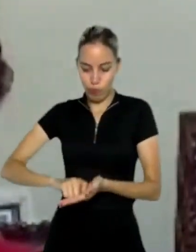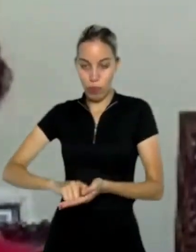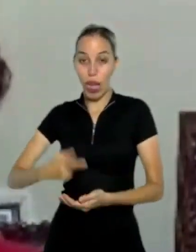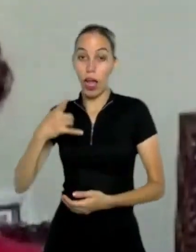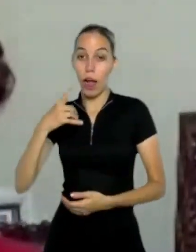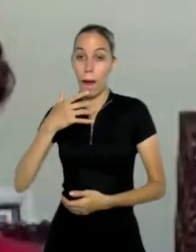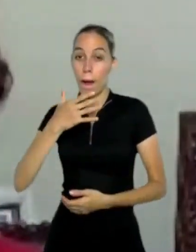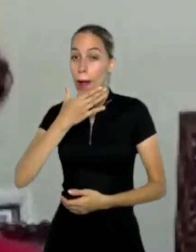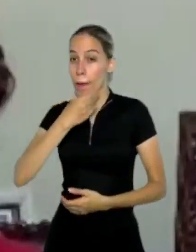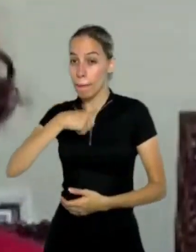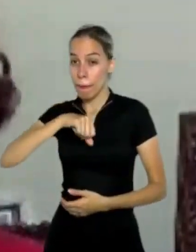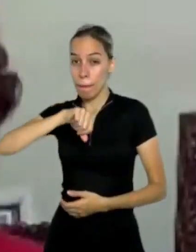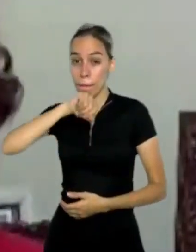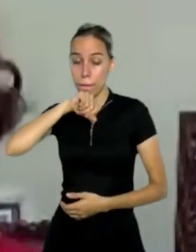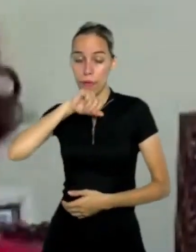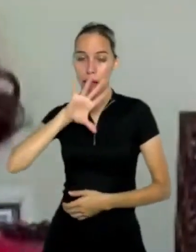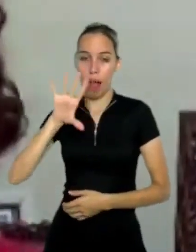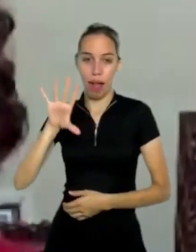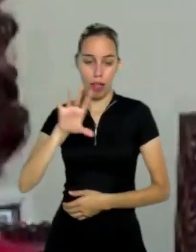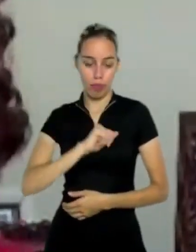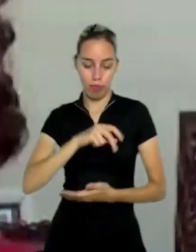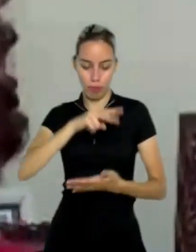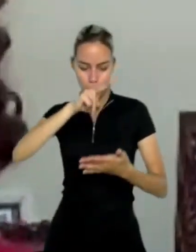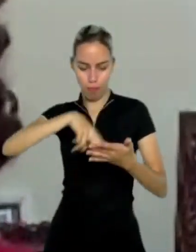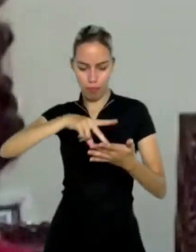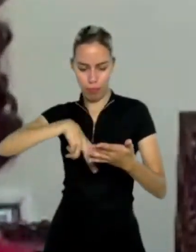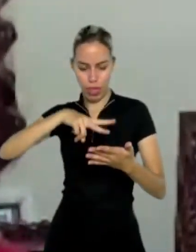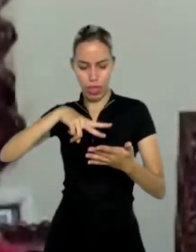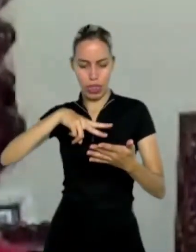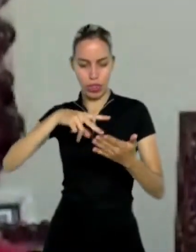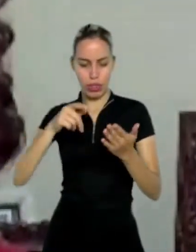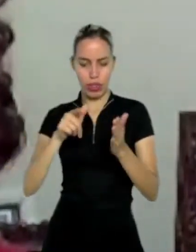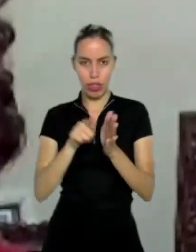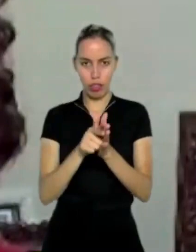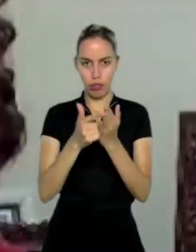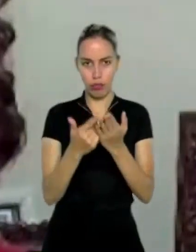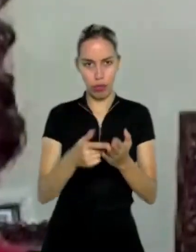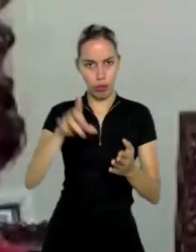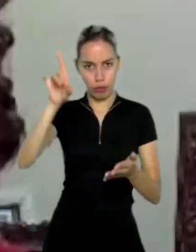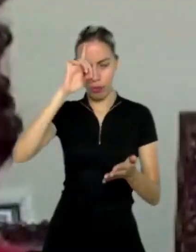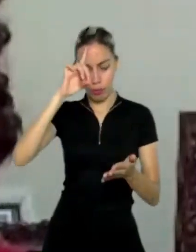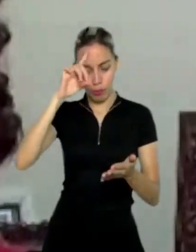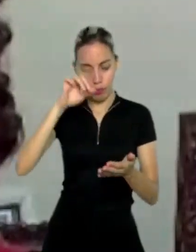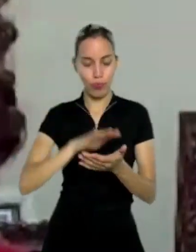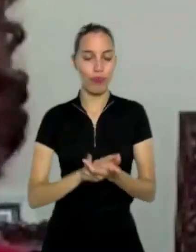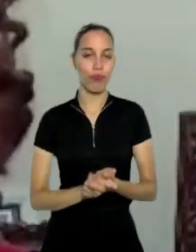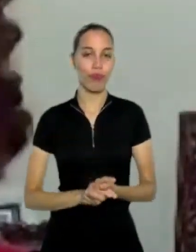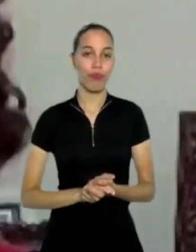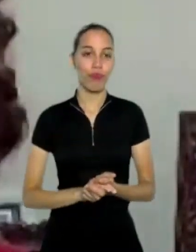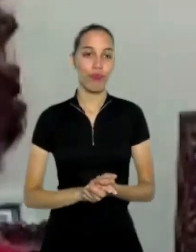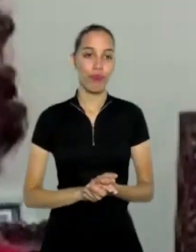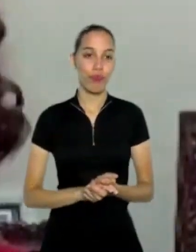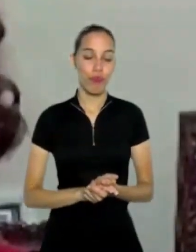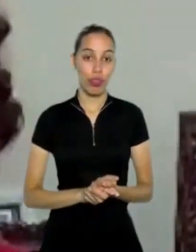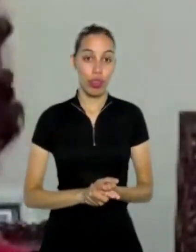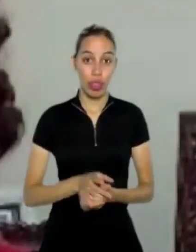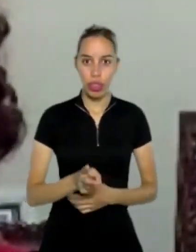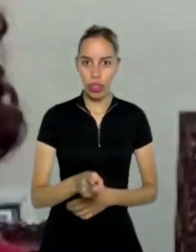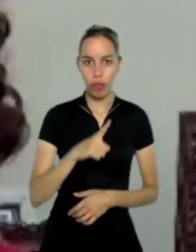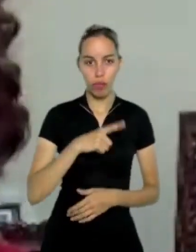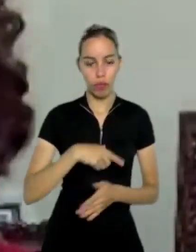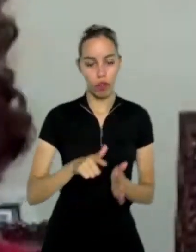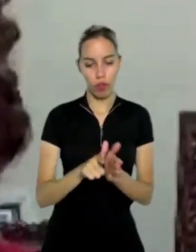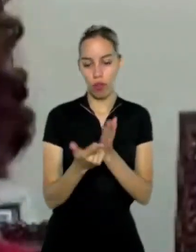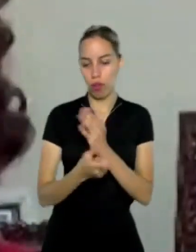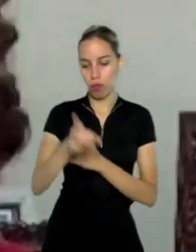leitor assíduo de jornal, de revistas, então na minha casa sempre teve jornais diariamente,